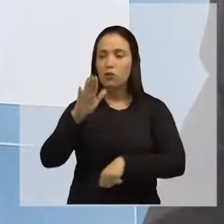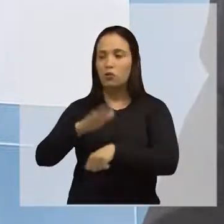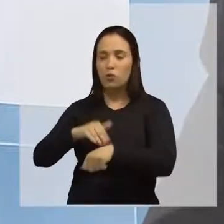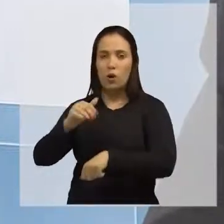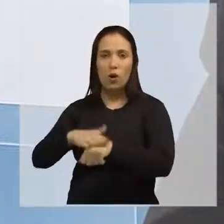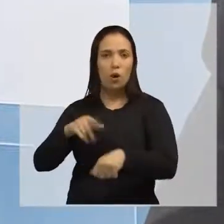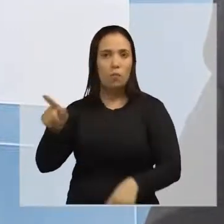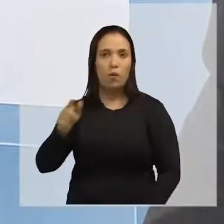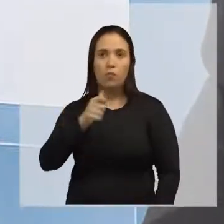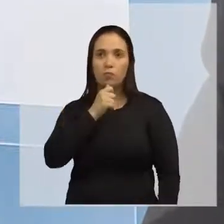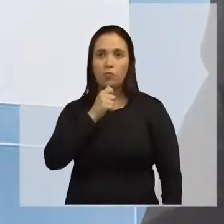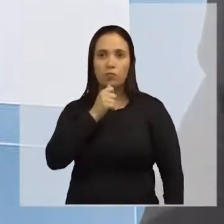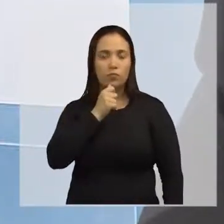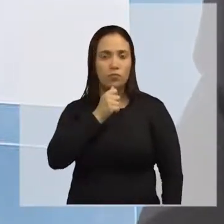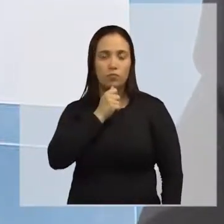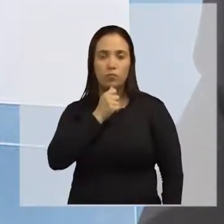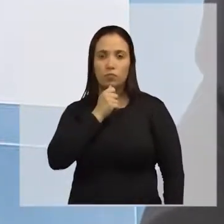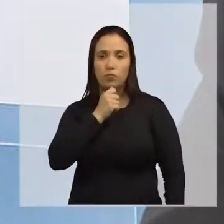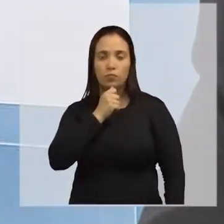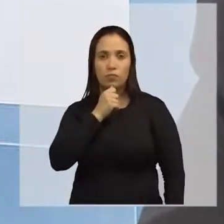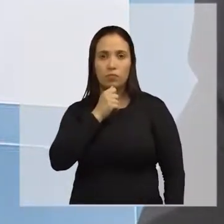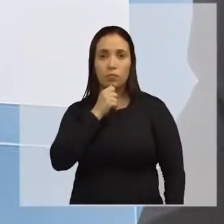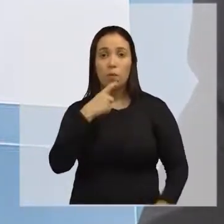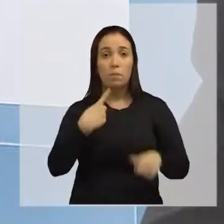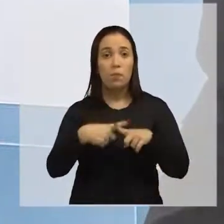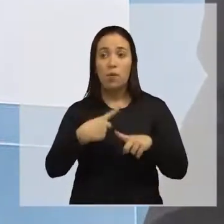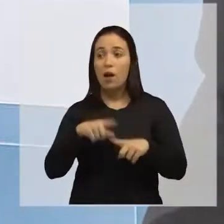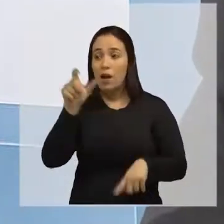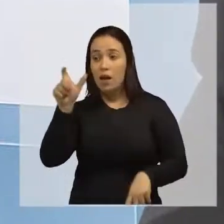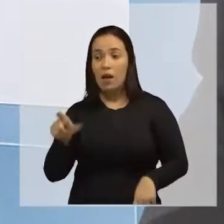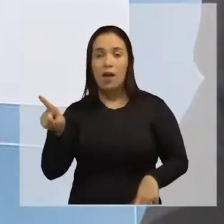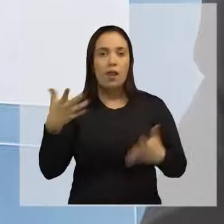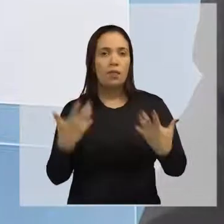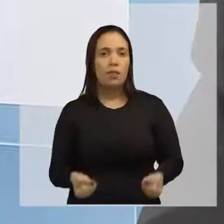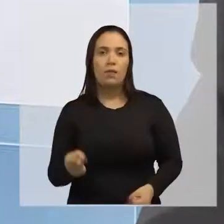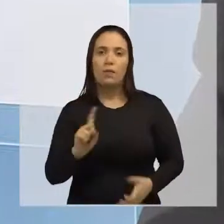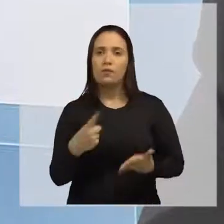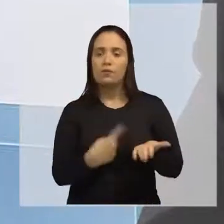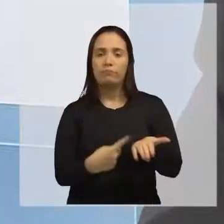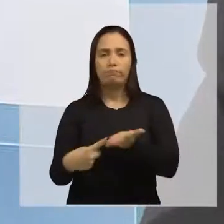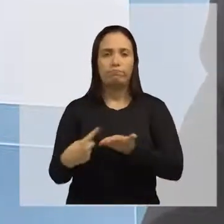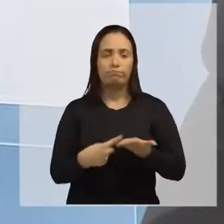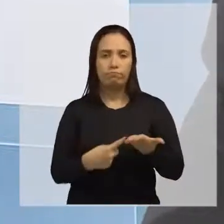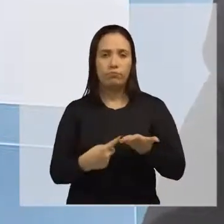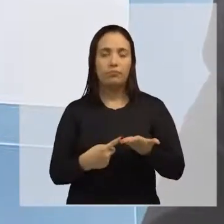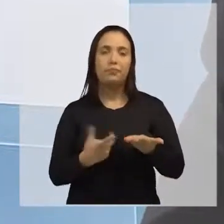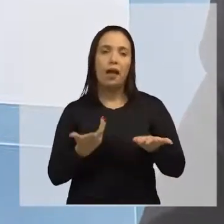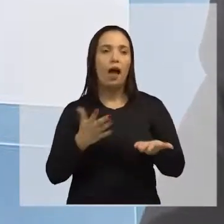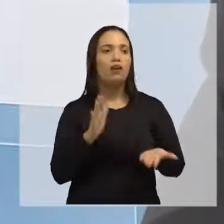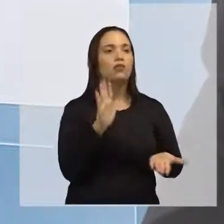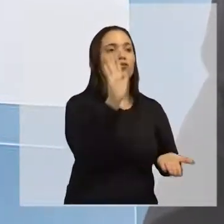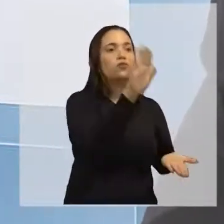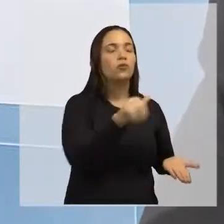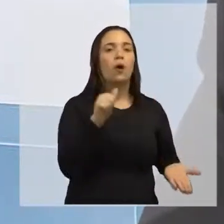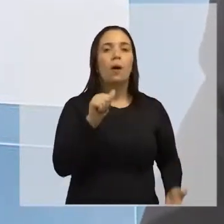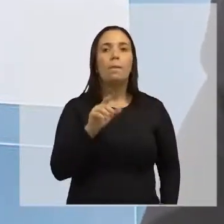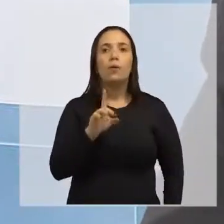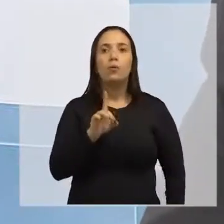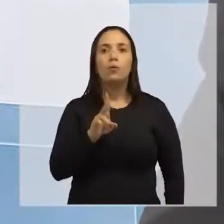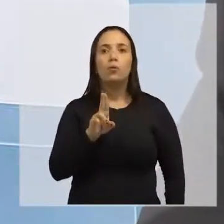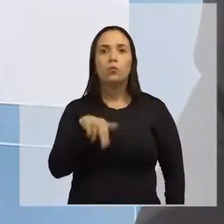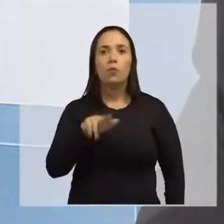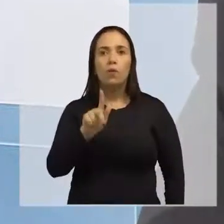Tite. Porque o Tite não aceitava os esquemas que eles queriam montar. Lógico que não. Aí chamaram o Dunga, que aceitou os esquemas e foi